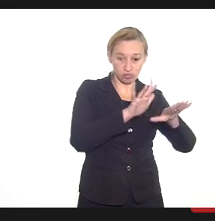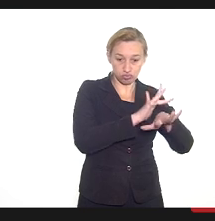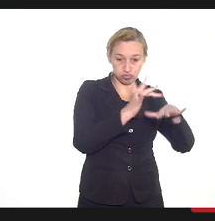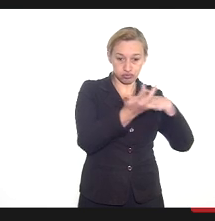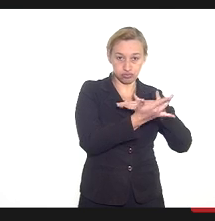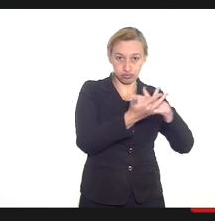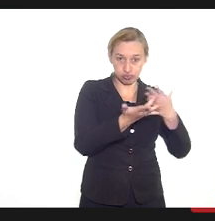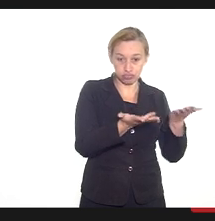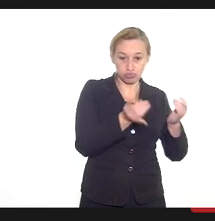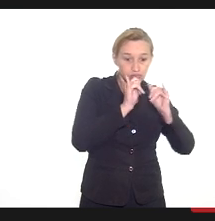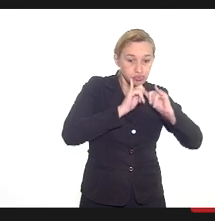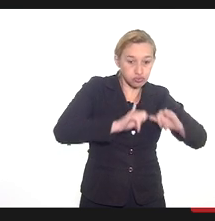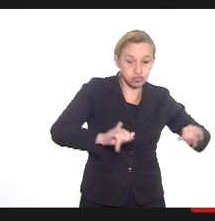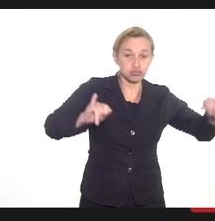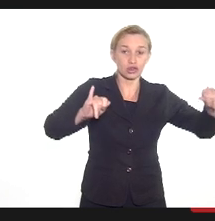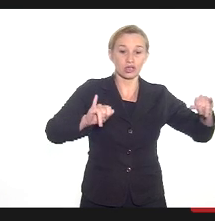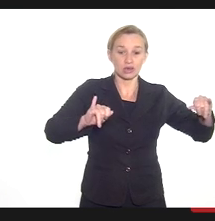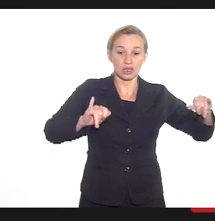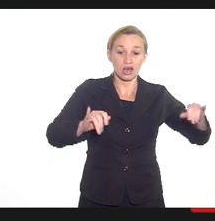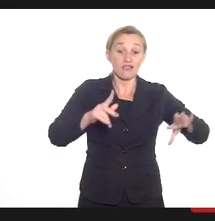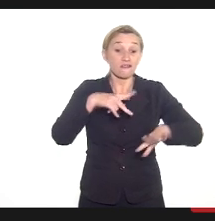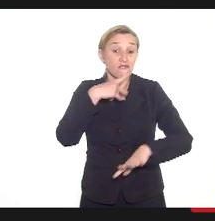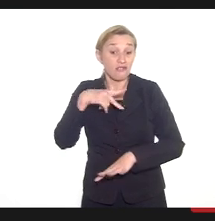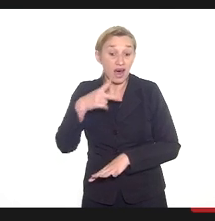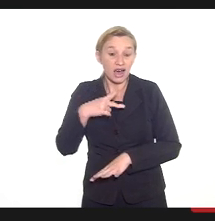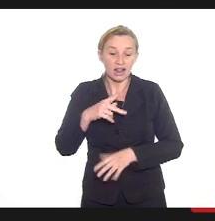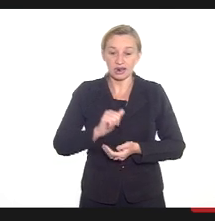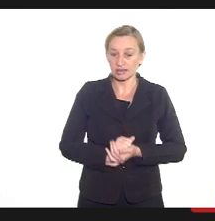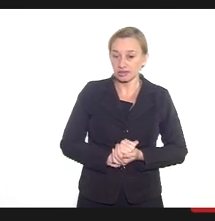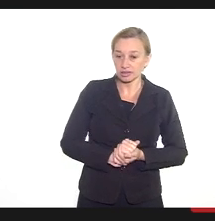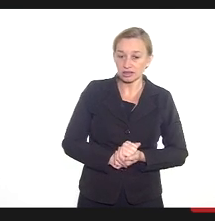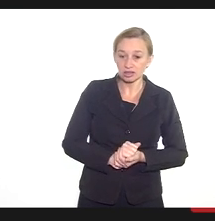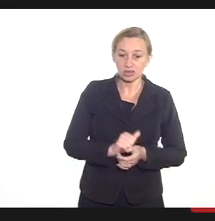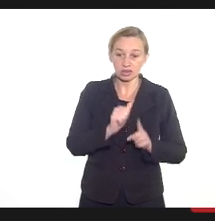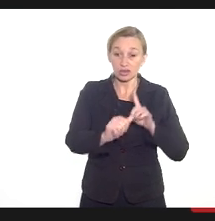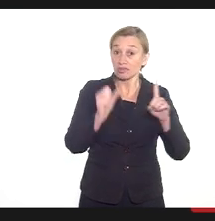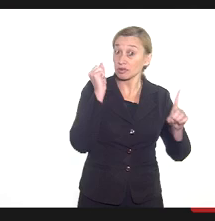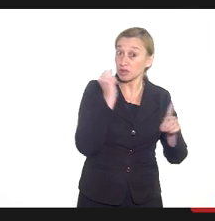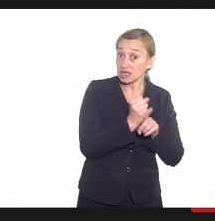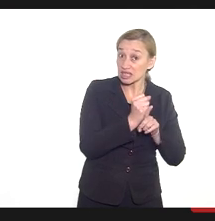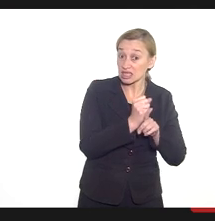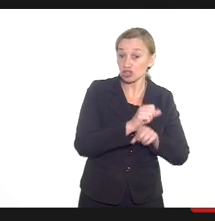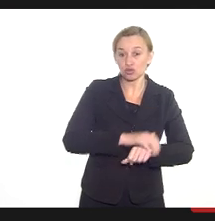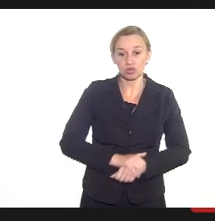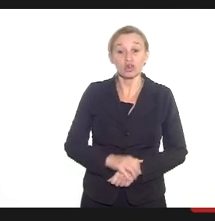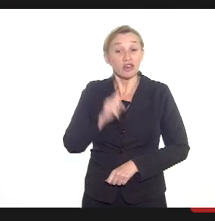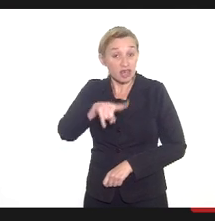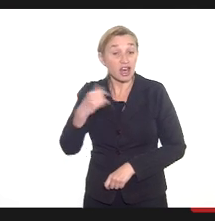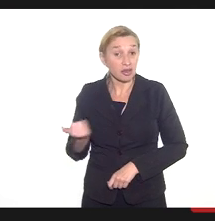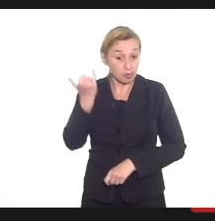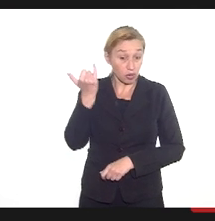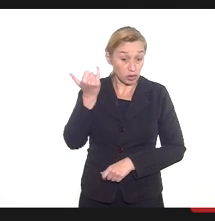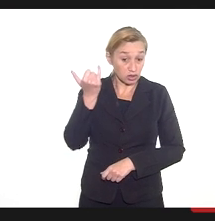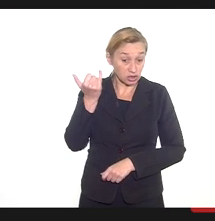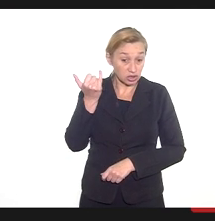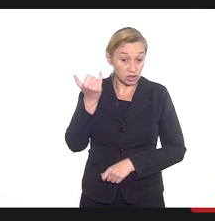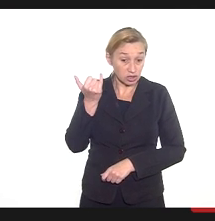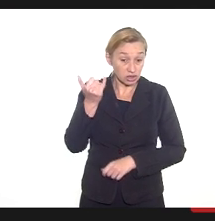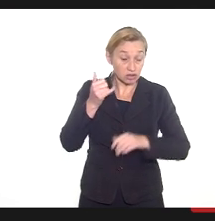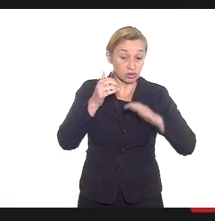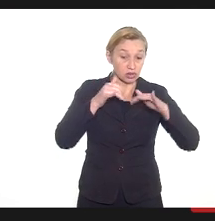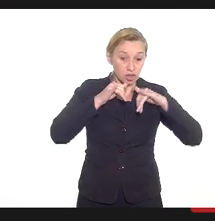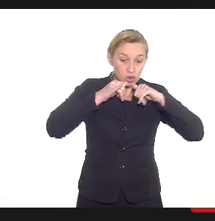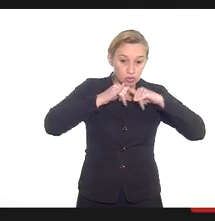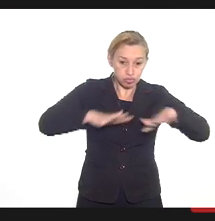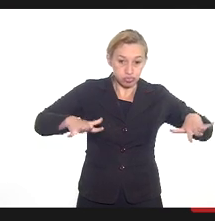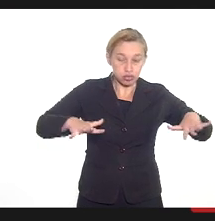oficial fala sobre da publicidade a um feminicídio, que é importante que dê publicidade ao